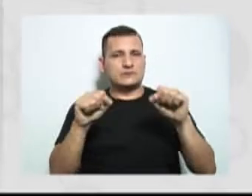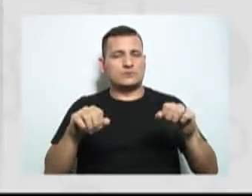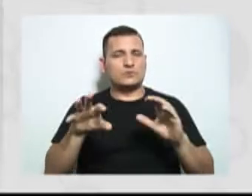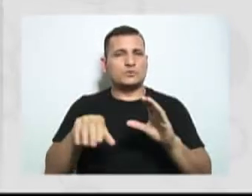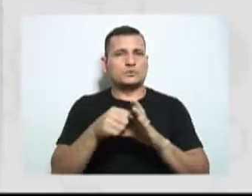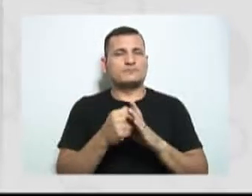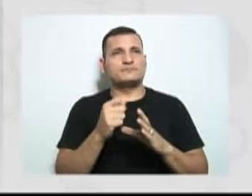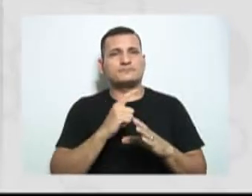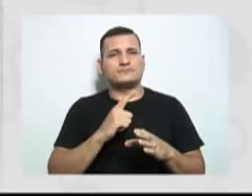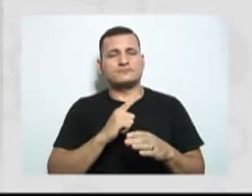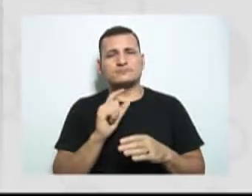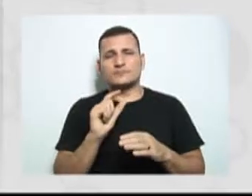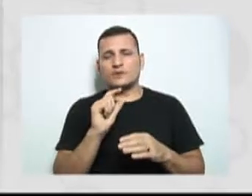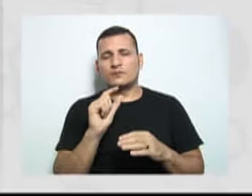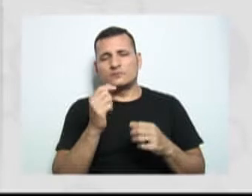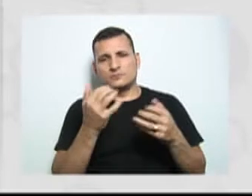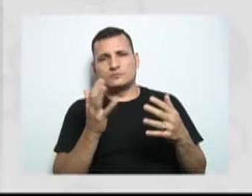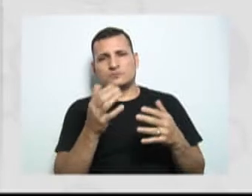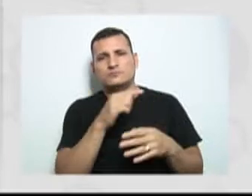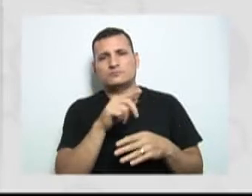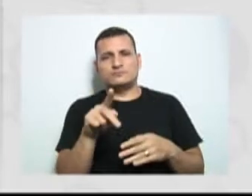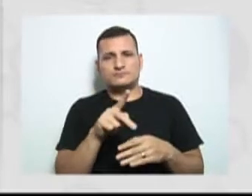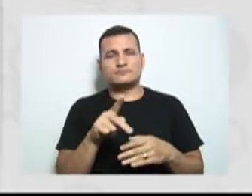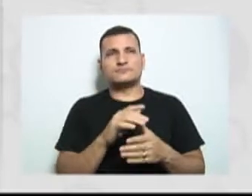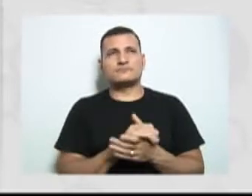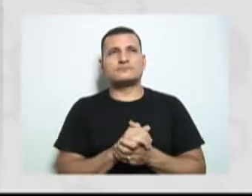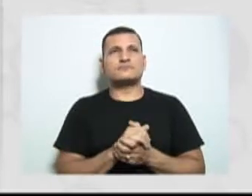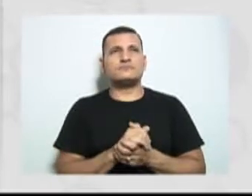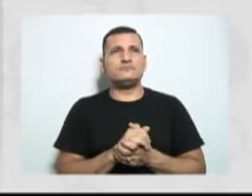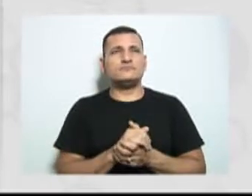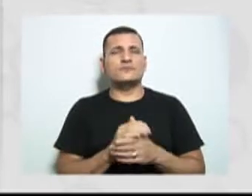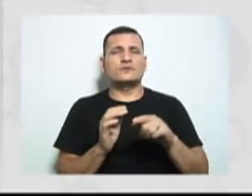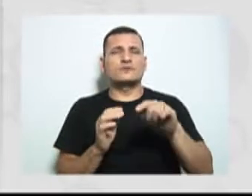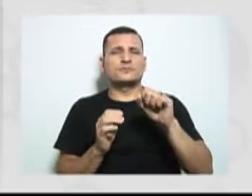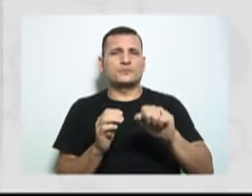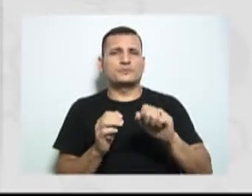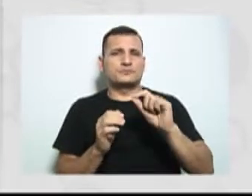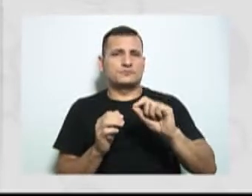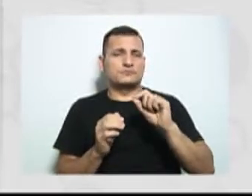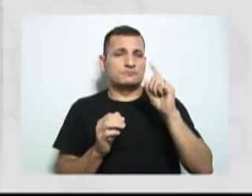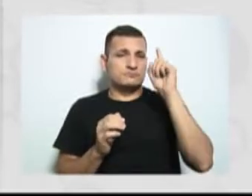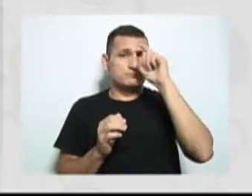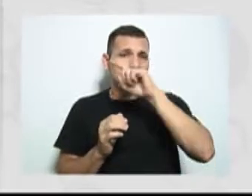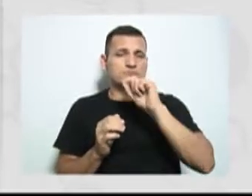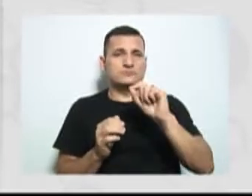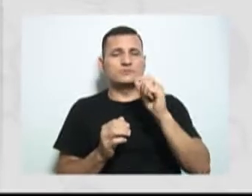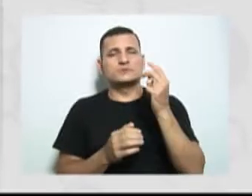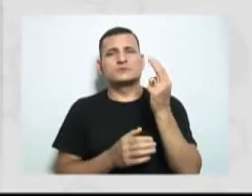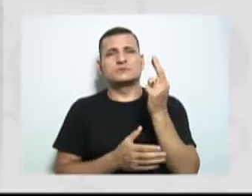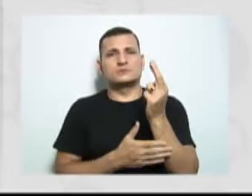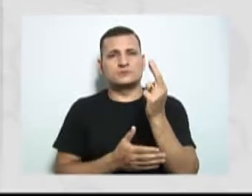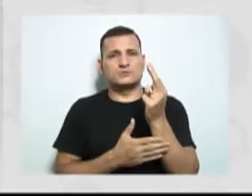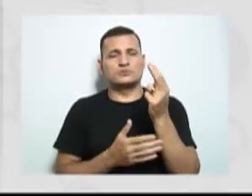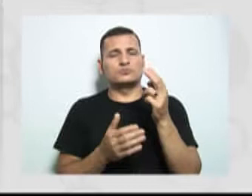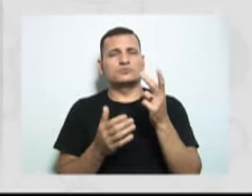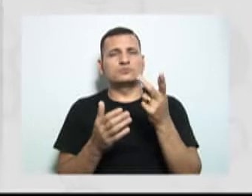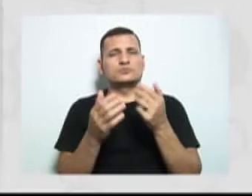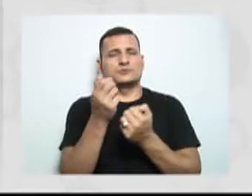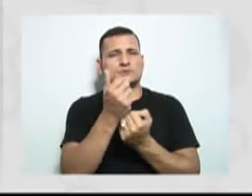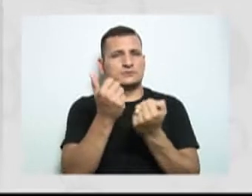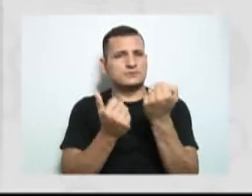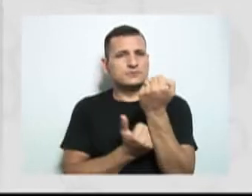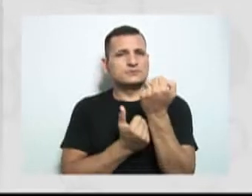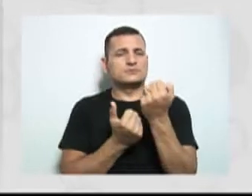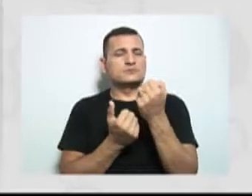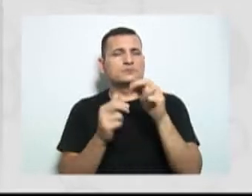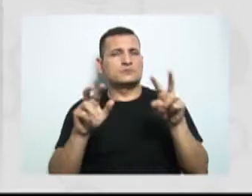do que a professora Fernanda já falou, que é um sistema de custeio que pode dificultar, certo, as decisões dos dirigentes e das gerências com relação a